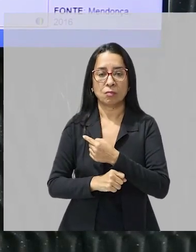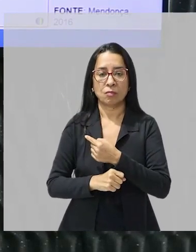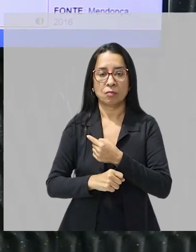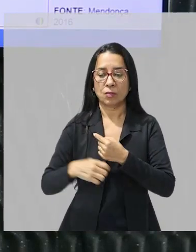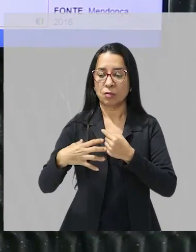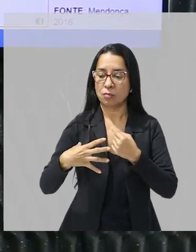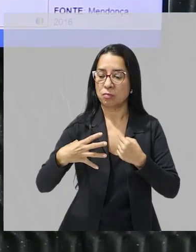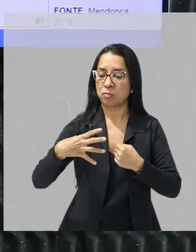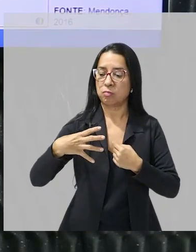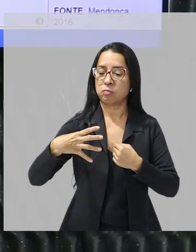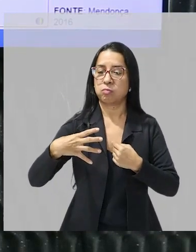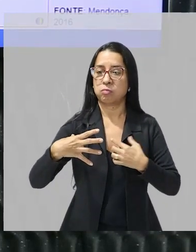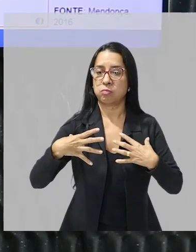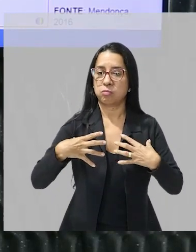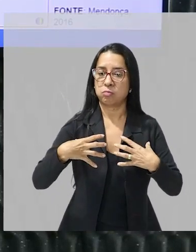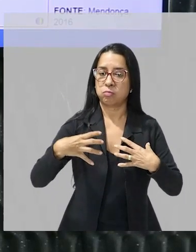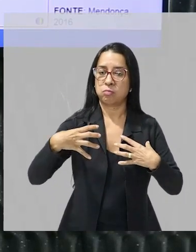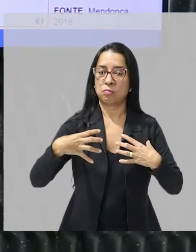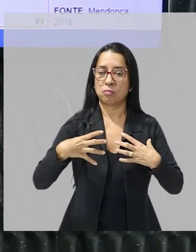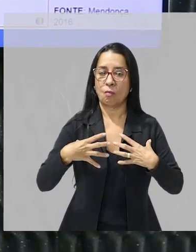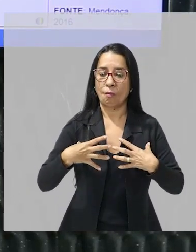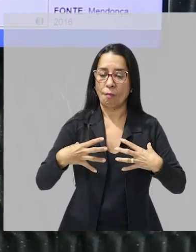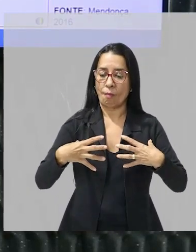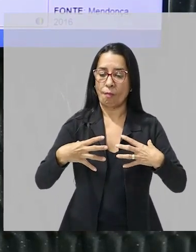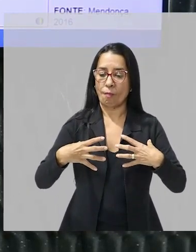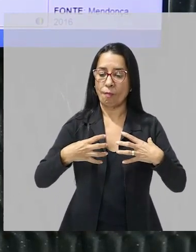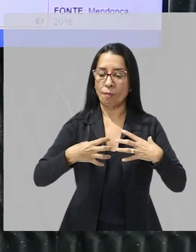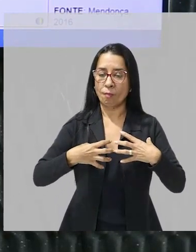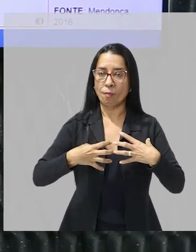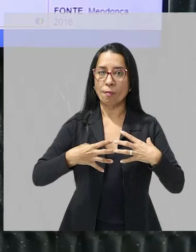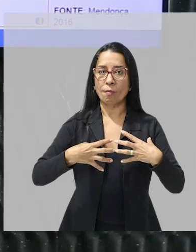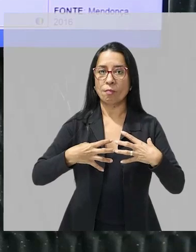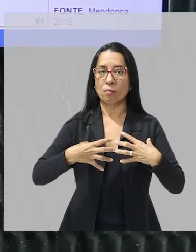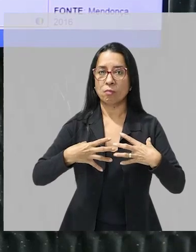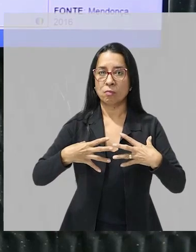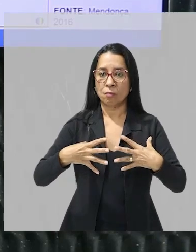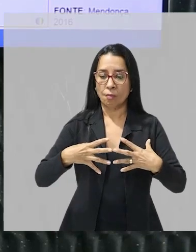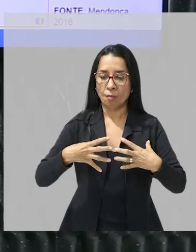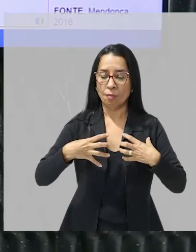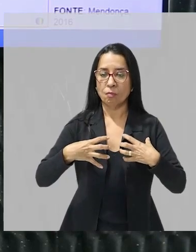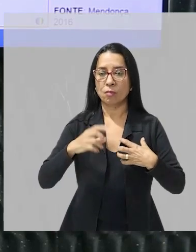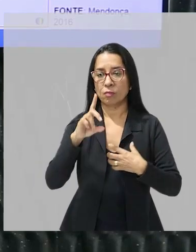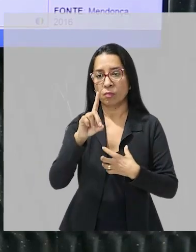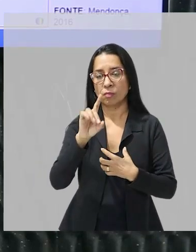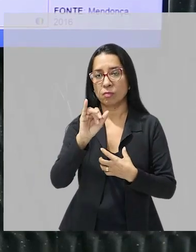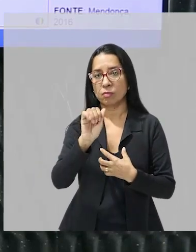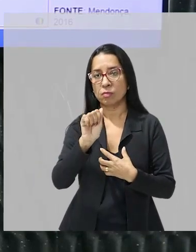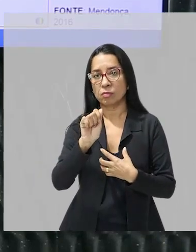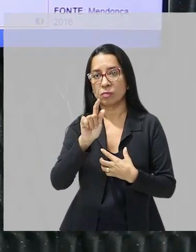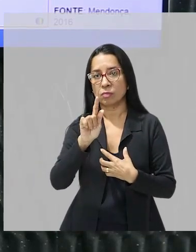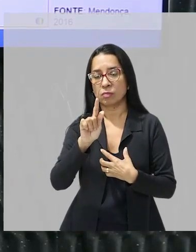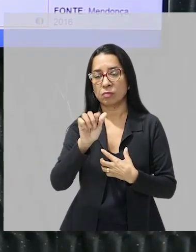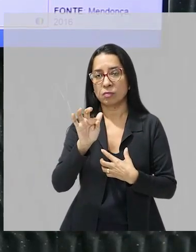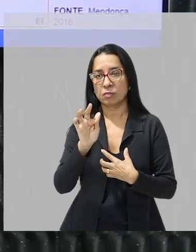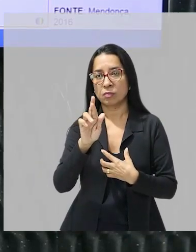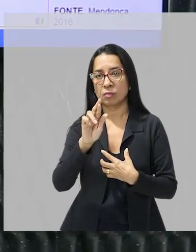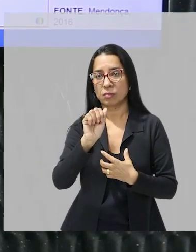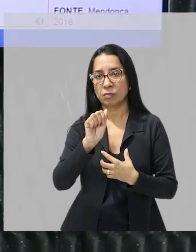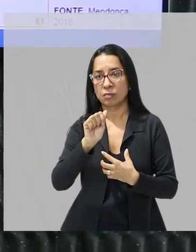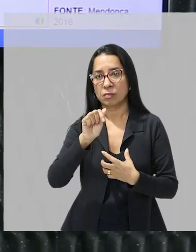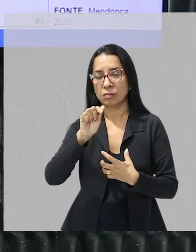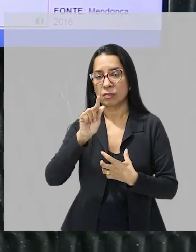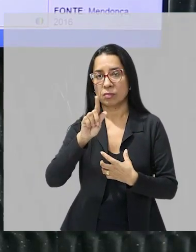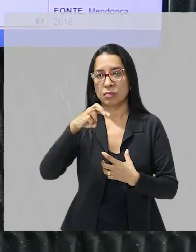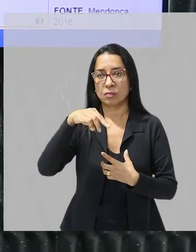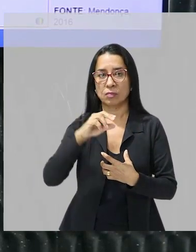se levantam, o diafragma, ele vai se contrair. O que é o diafragma? Esse